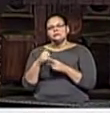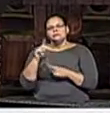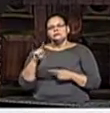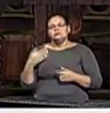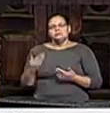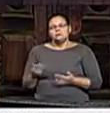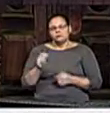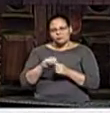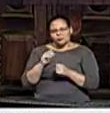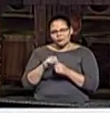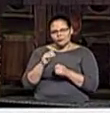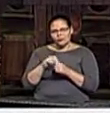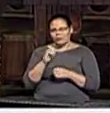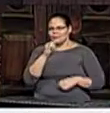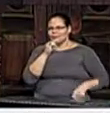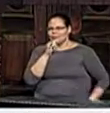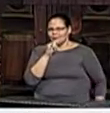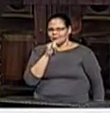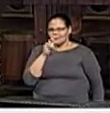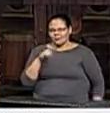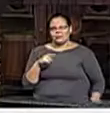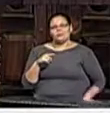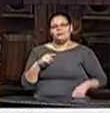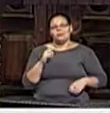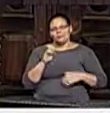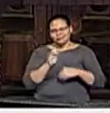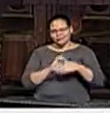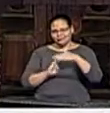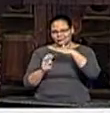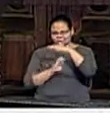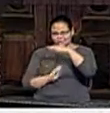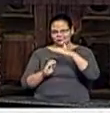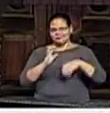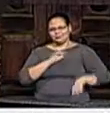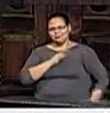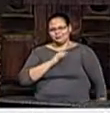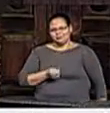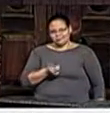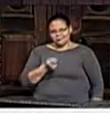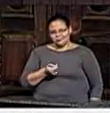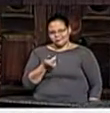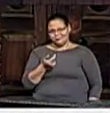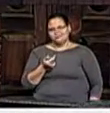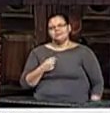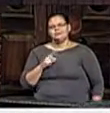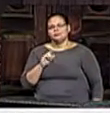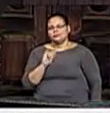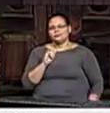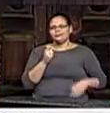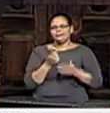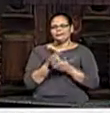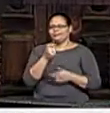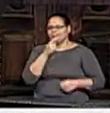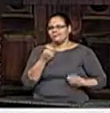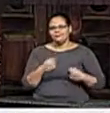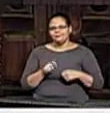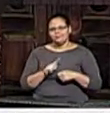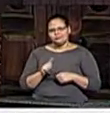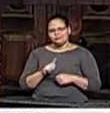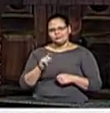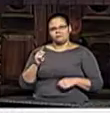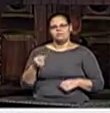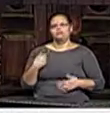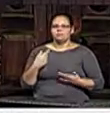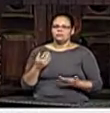um exemplo de uma isenção fiscal com retroatividade de 5 anos. O segundo ponto